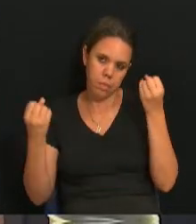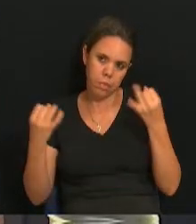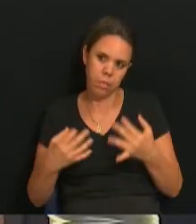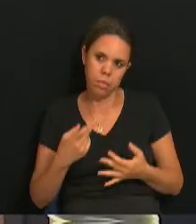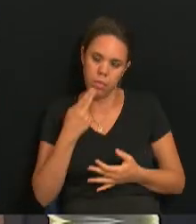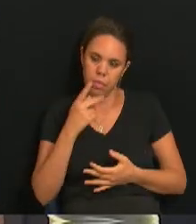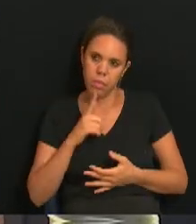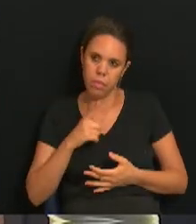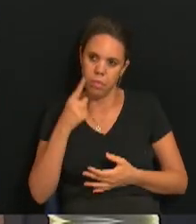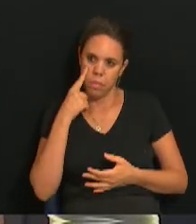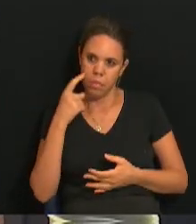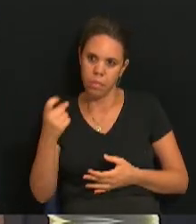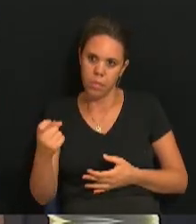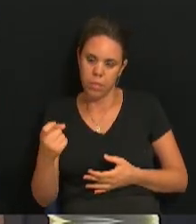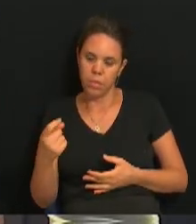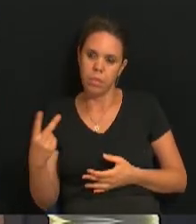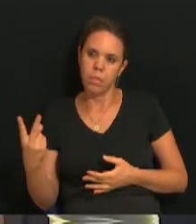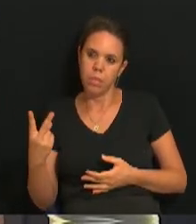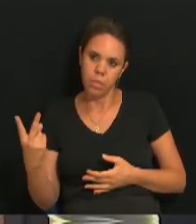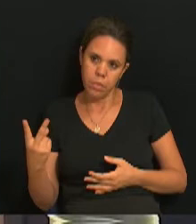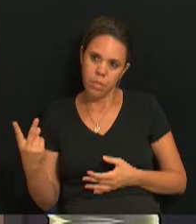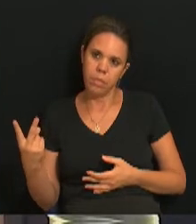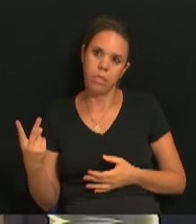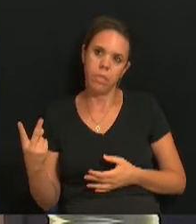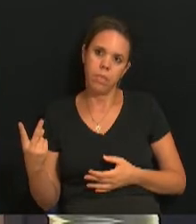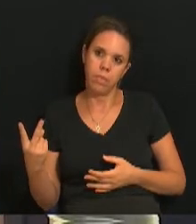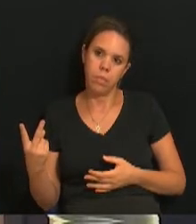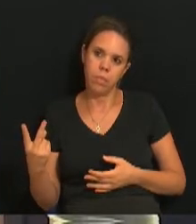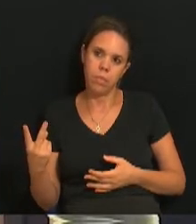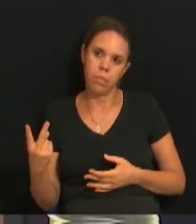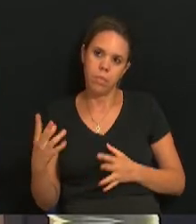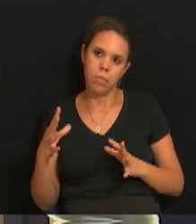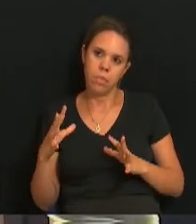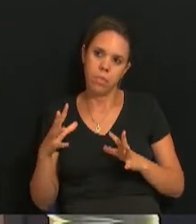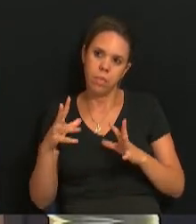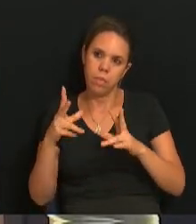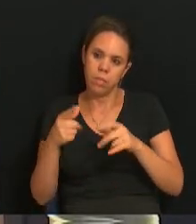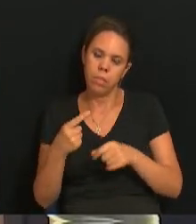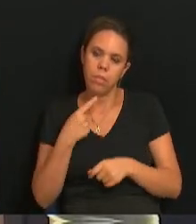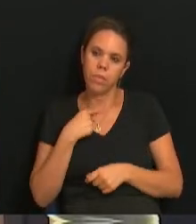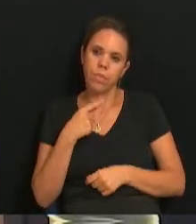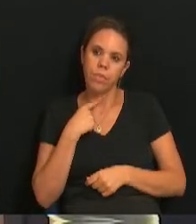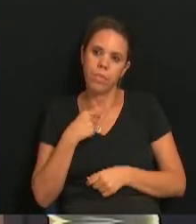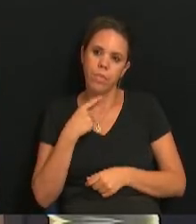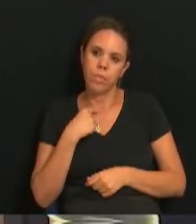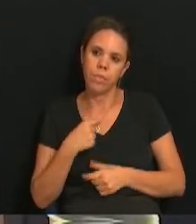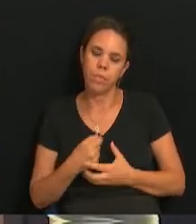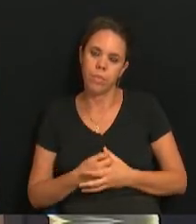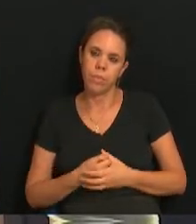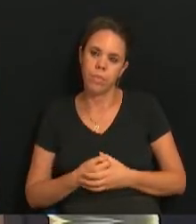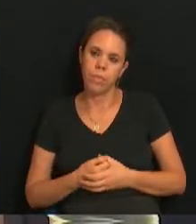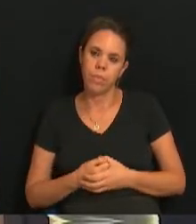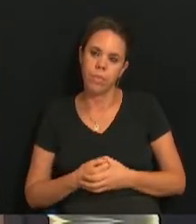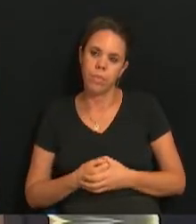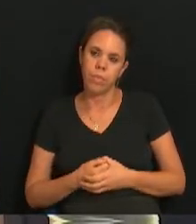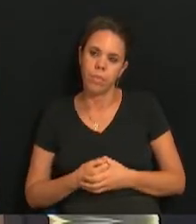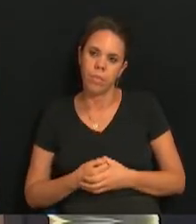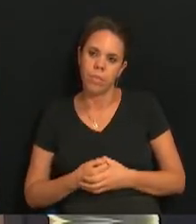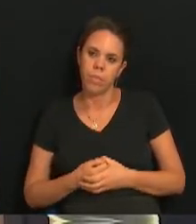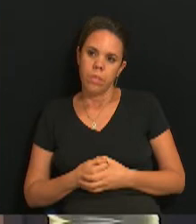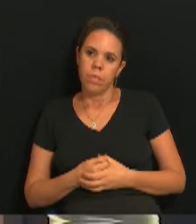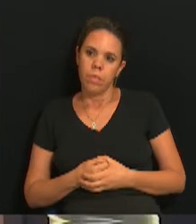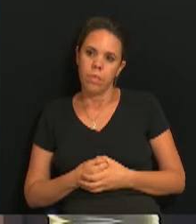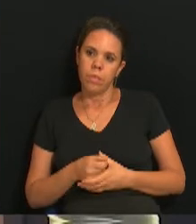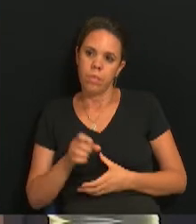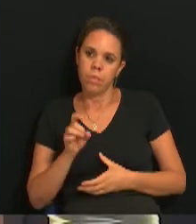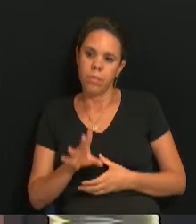tem o interesse, que ele reconhece, que ele, enfim, tem toda a vontade, a boa vontade, né? Mas a gente não quer só viver